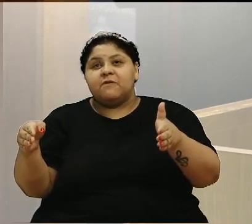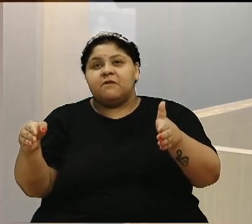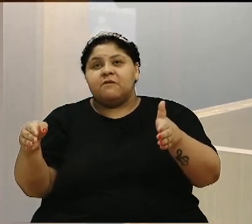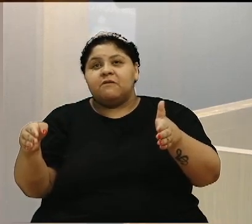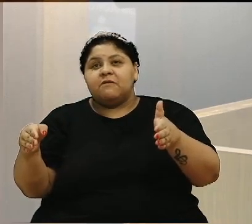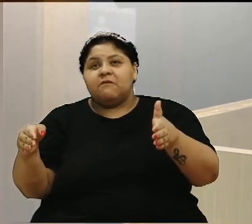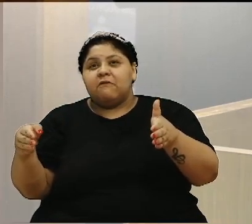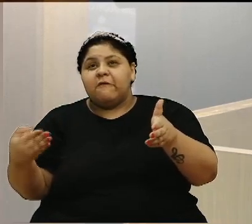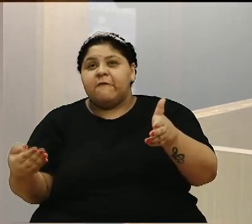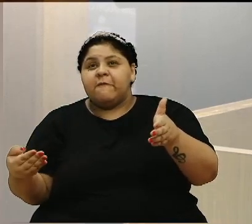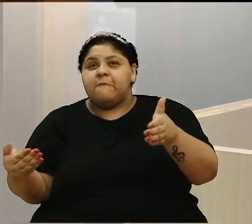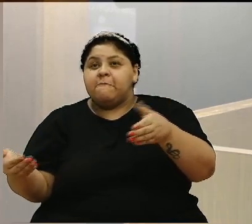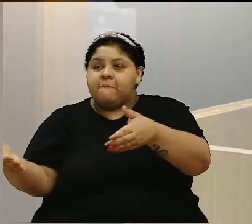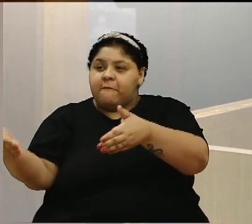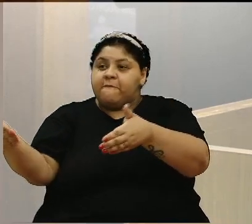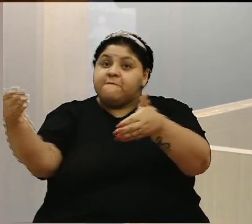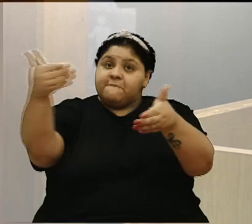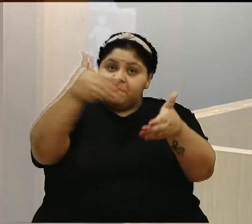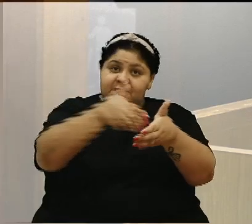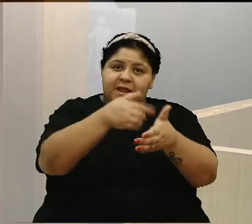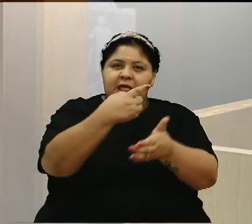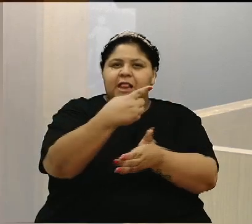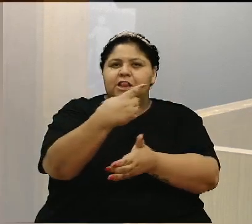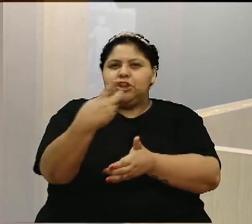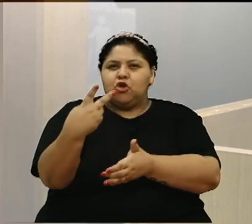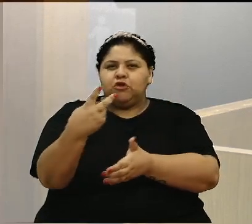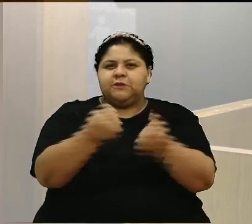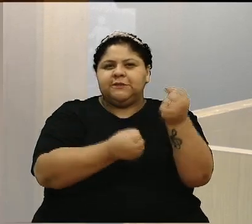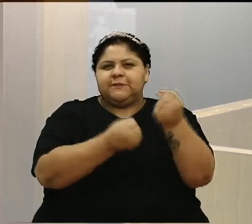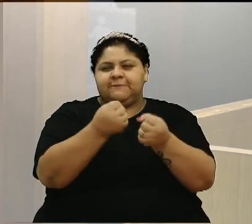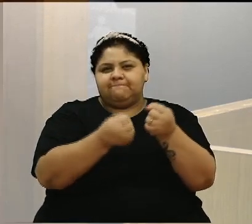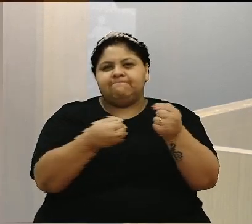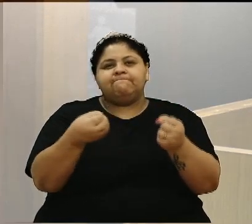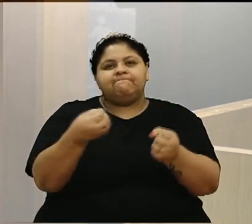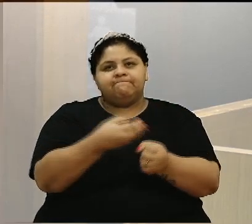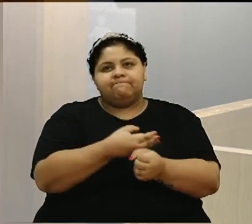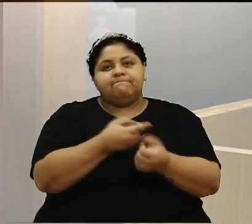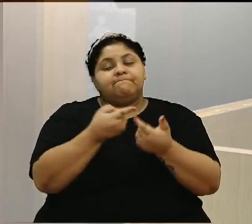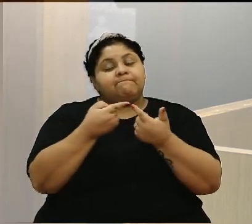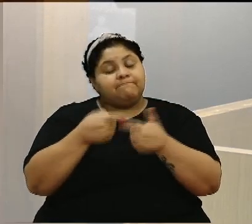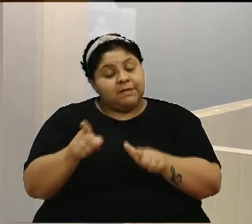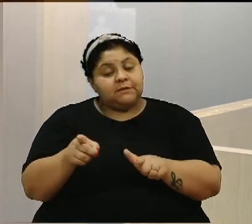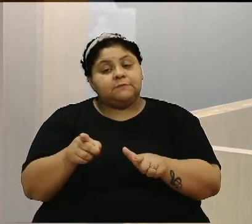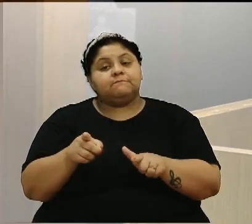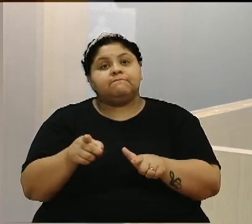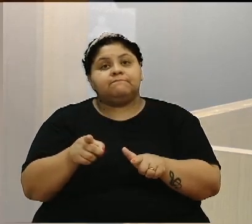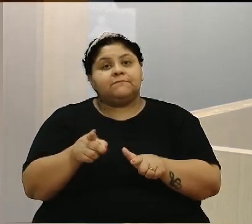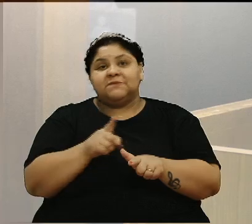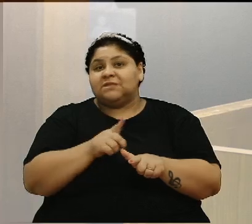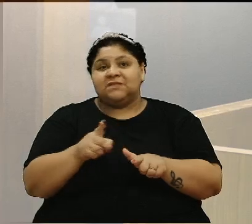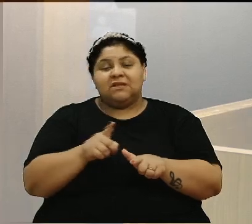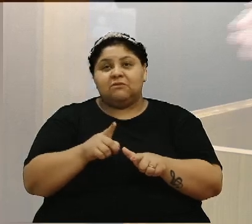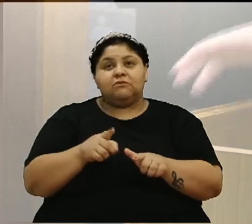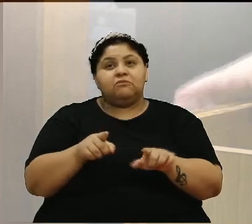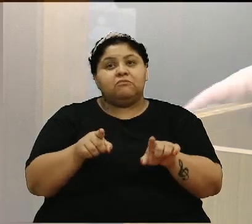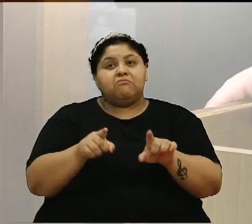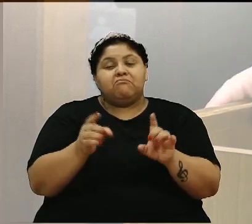12 viaturas novas para o 12º Batalhão, mas mesmo assim não será o suficiente para